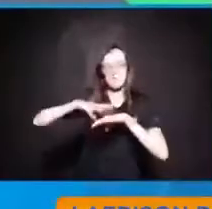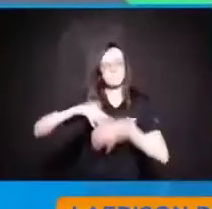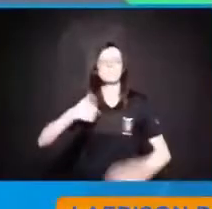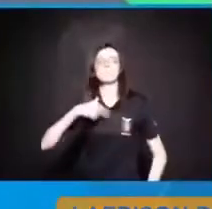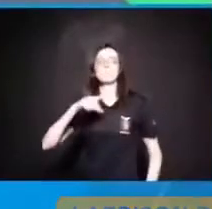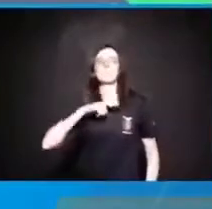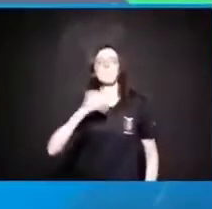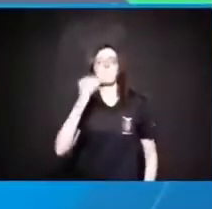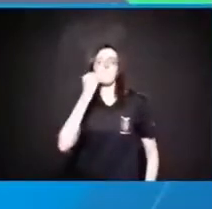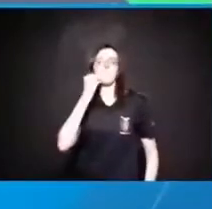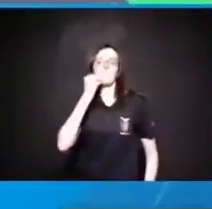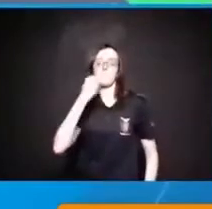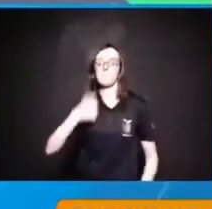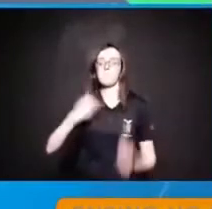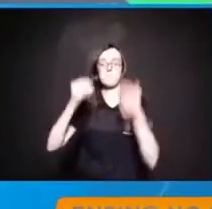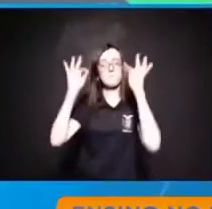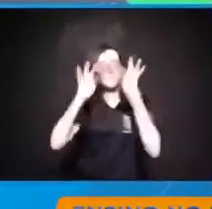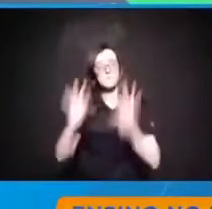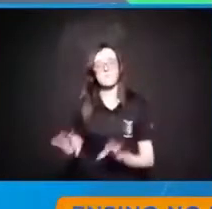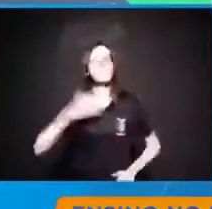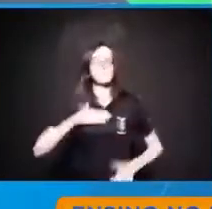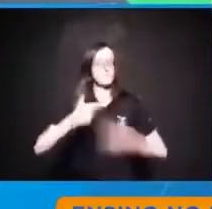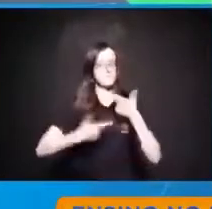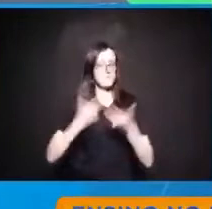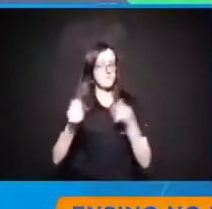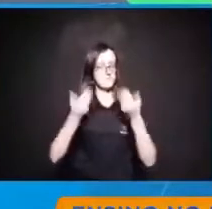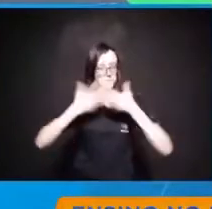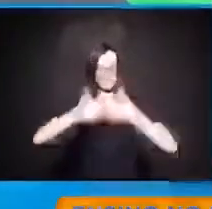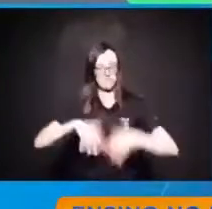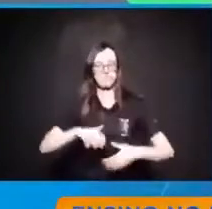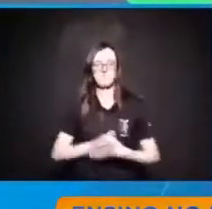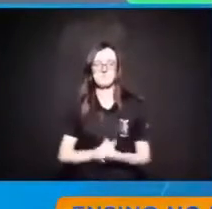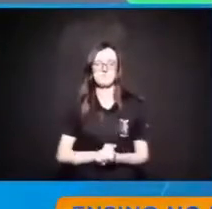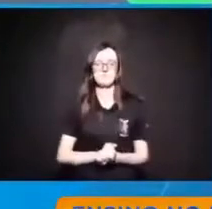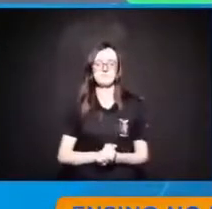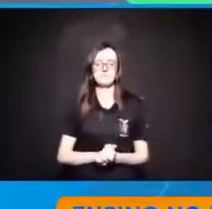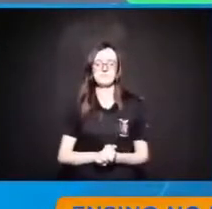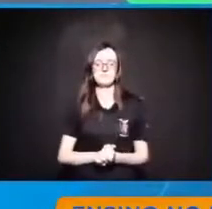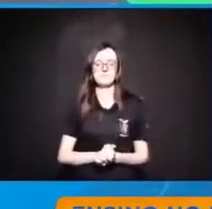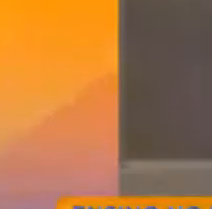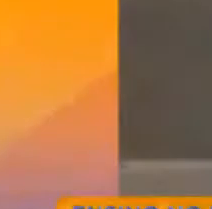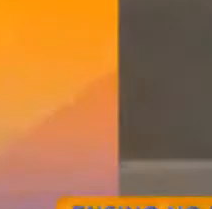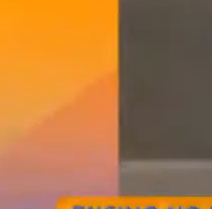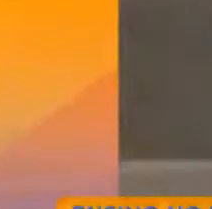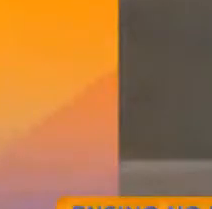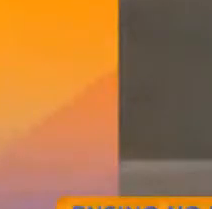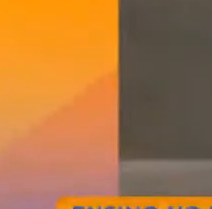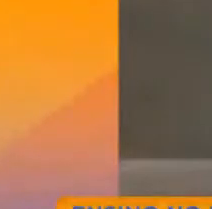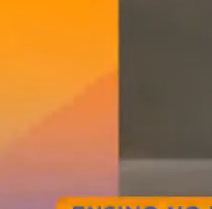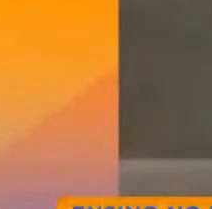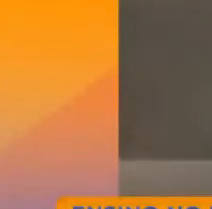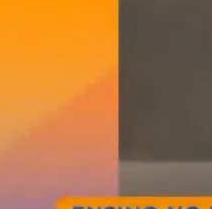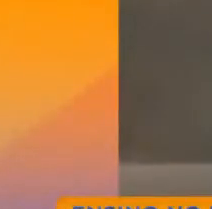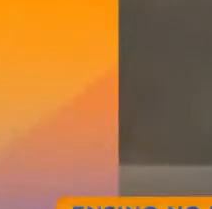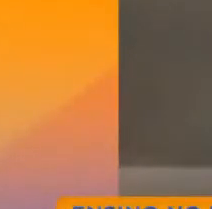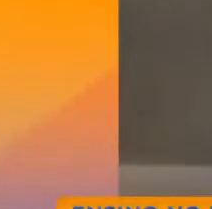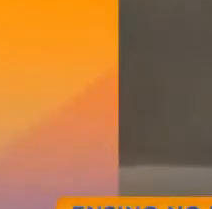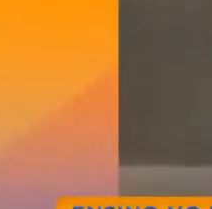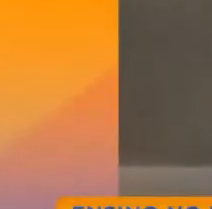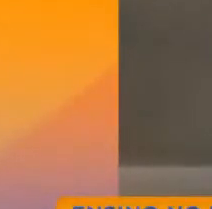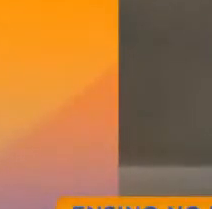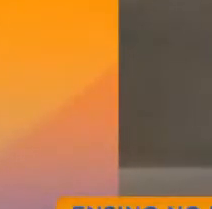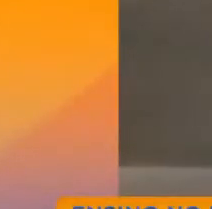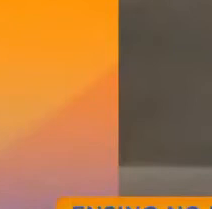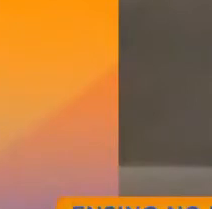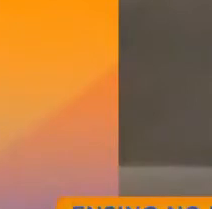consumindo. No dia da matemática, uma aula especial transmitida pela internet contou com a presença do fundador da XP